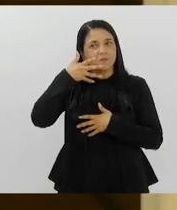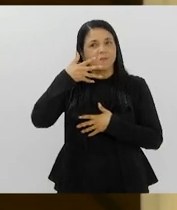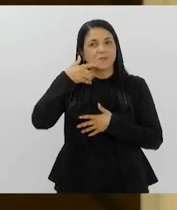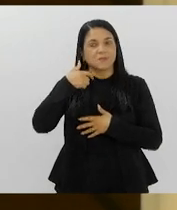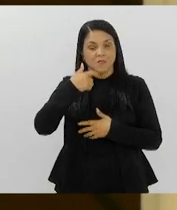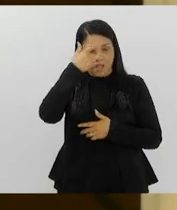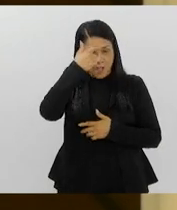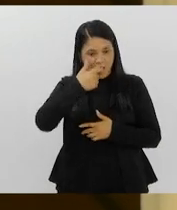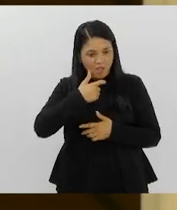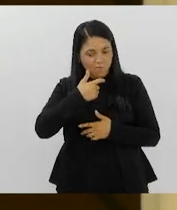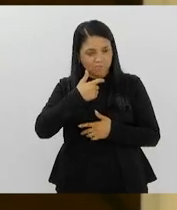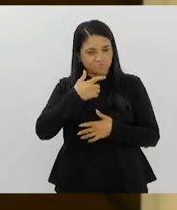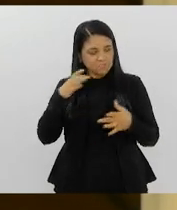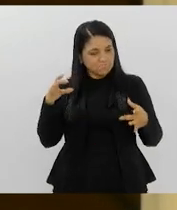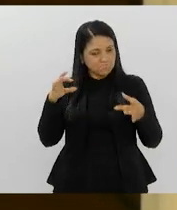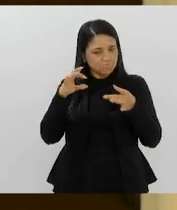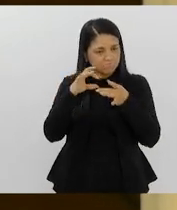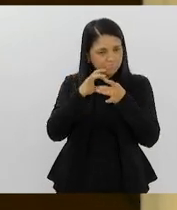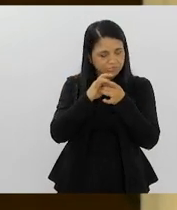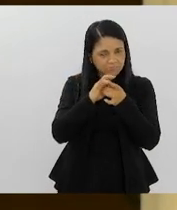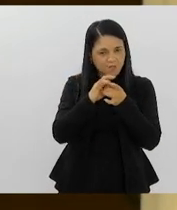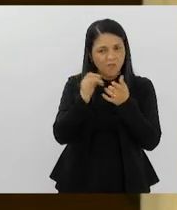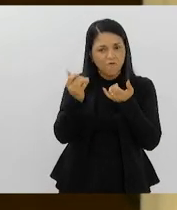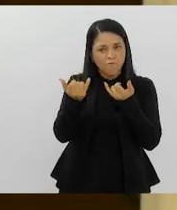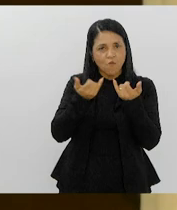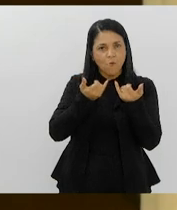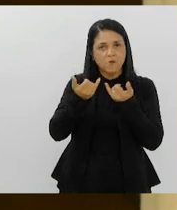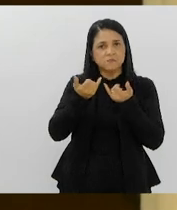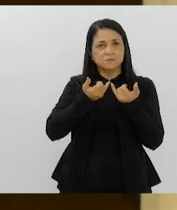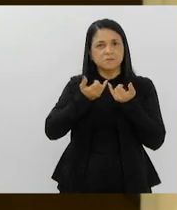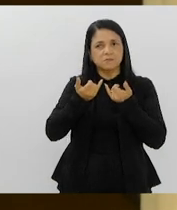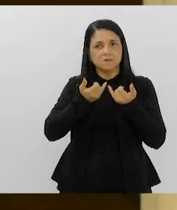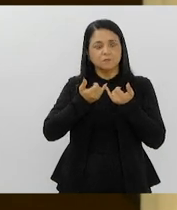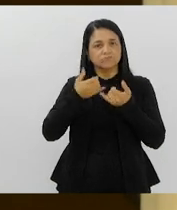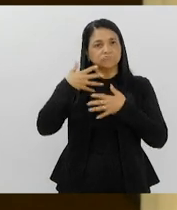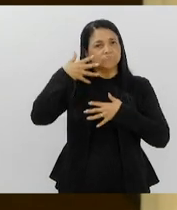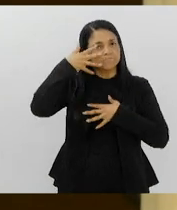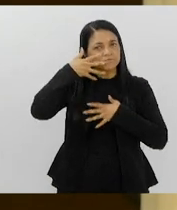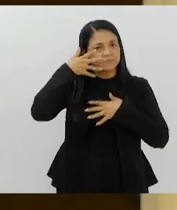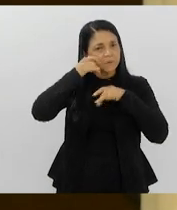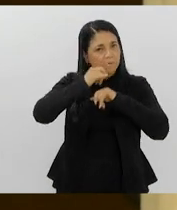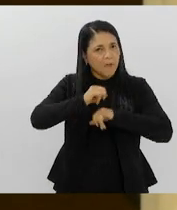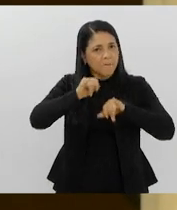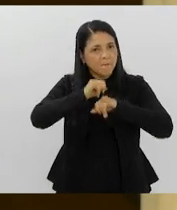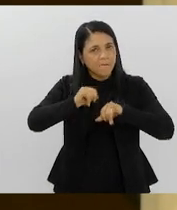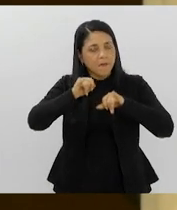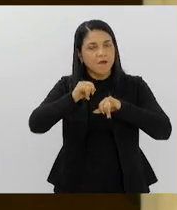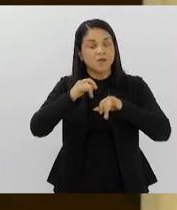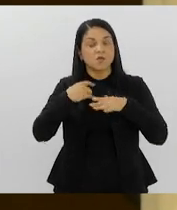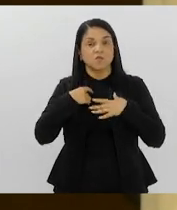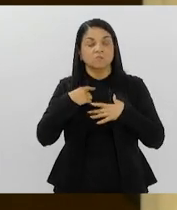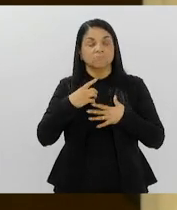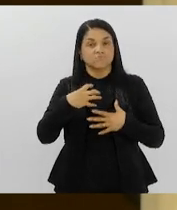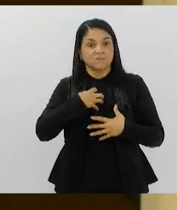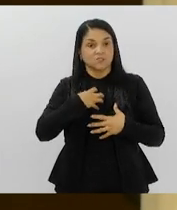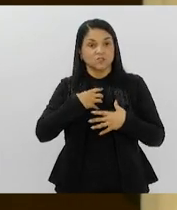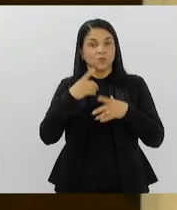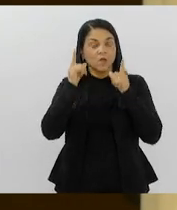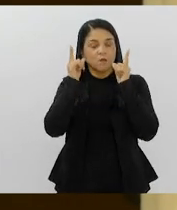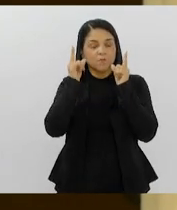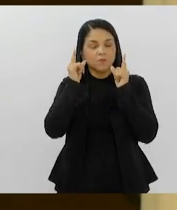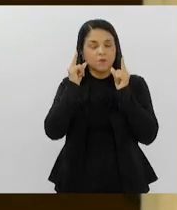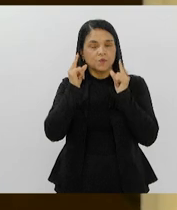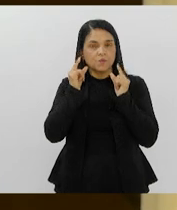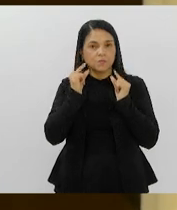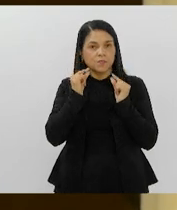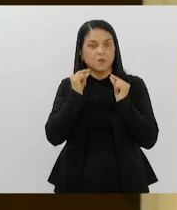muito integrada com todas as informações que foram trazidas aqui. É realmente um alívio saber que